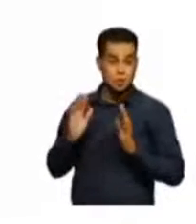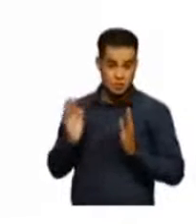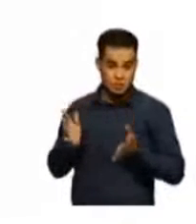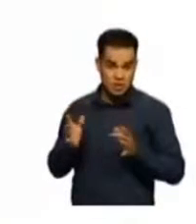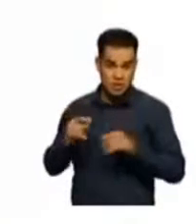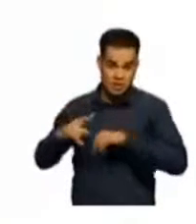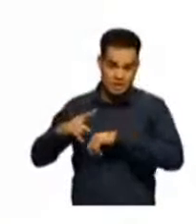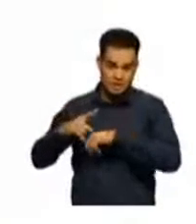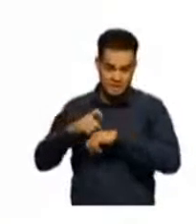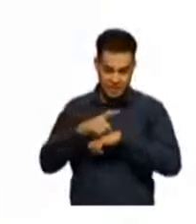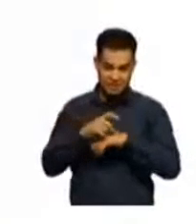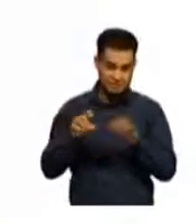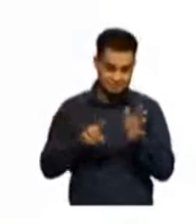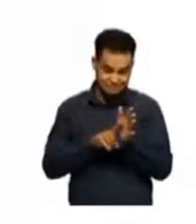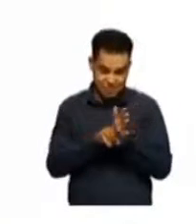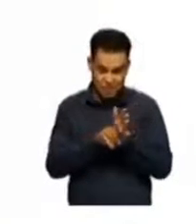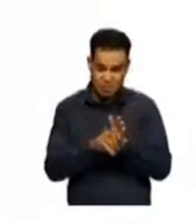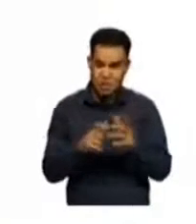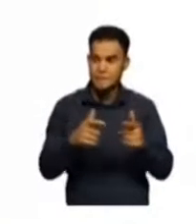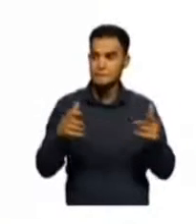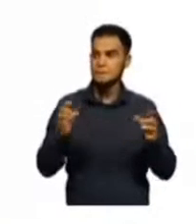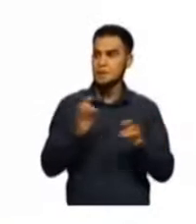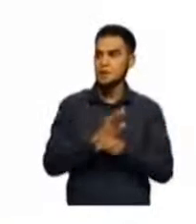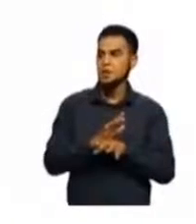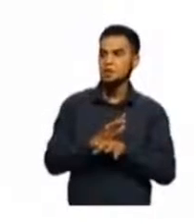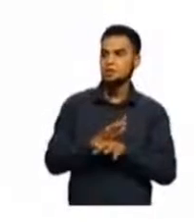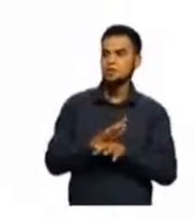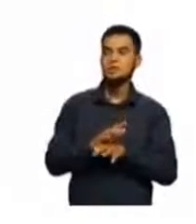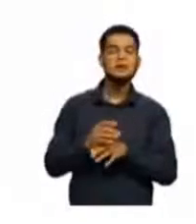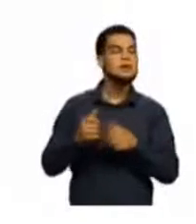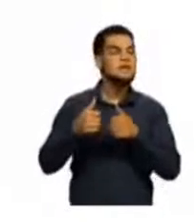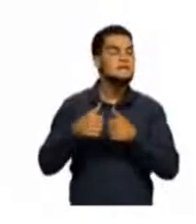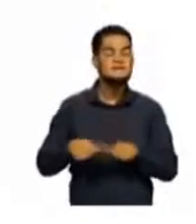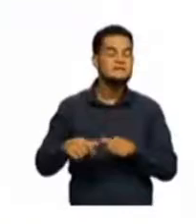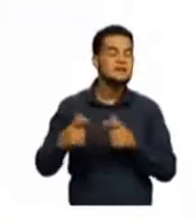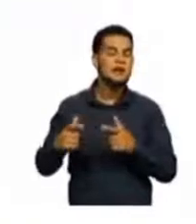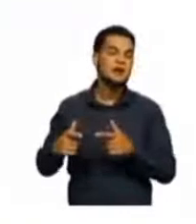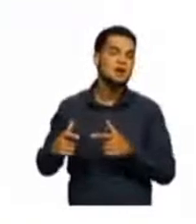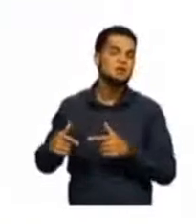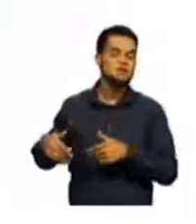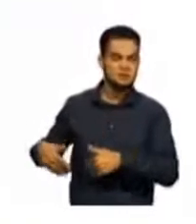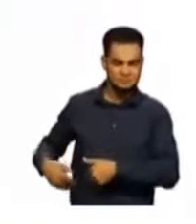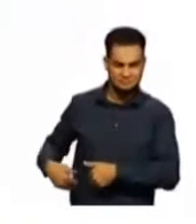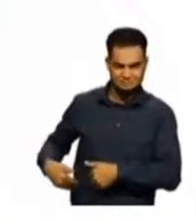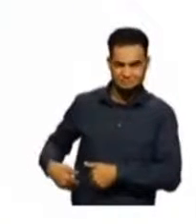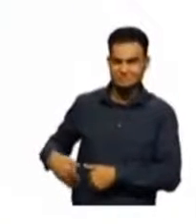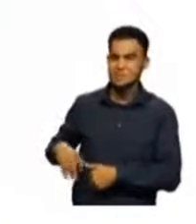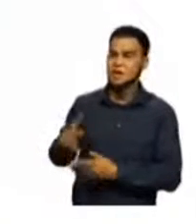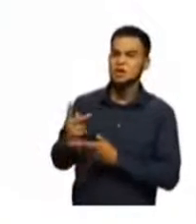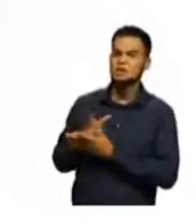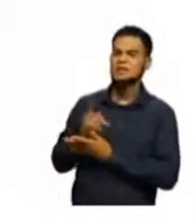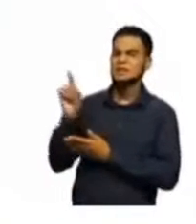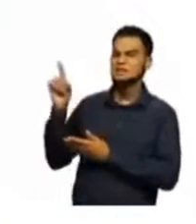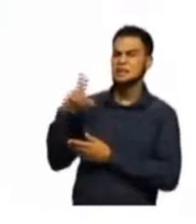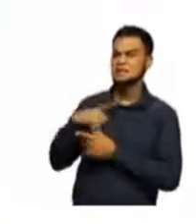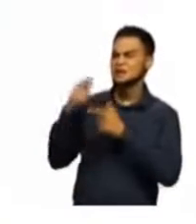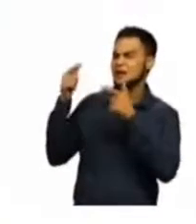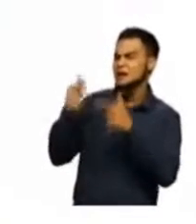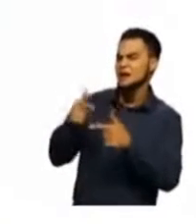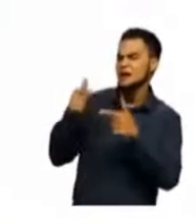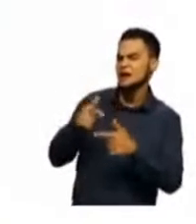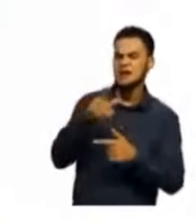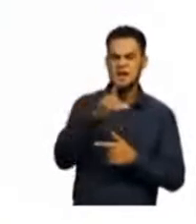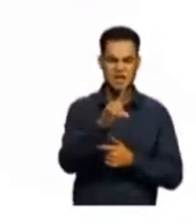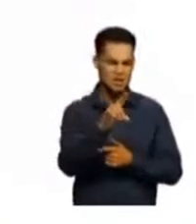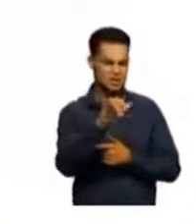porta-hepático, nessa região aqui nossa, e ele é um verme que a gente fala que tem dimorfismo sexual. O que